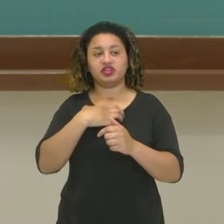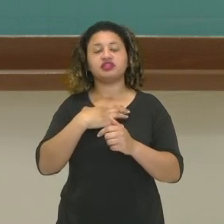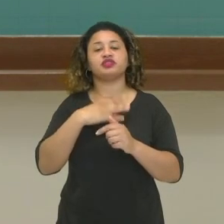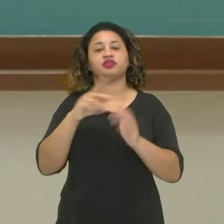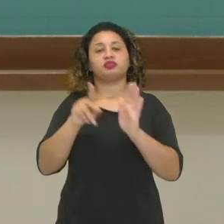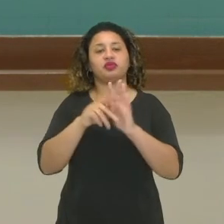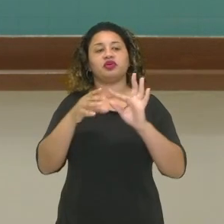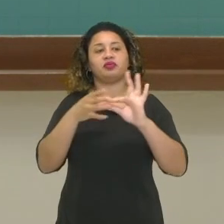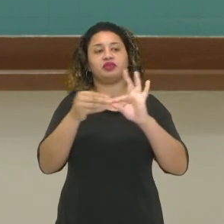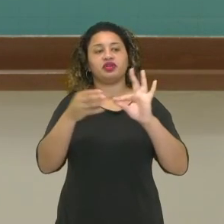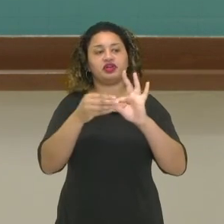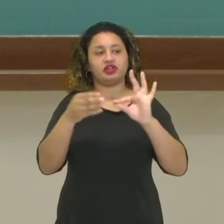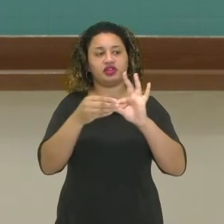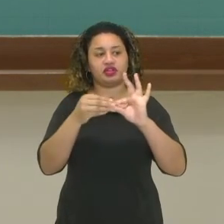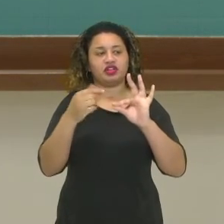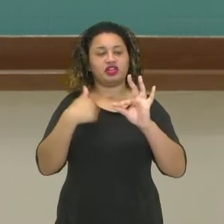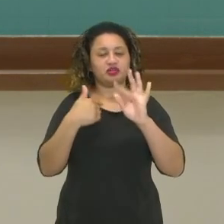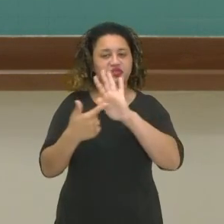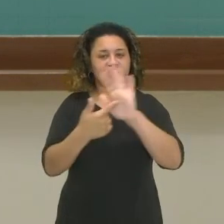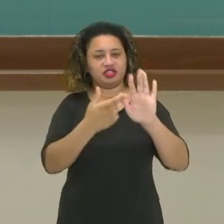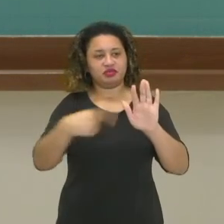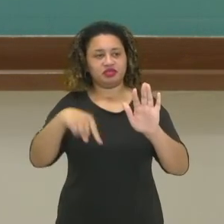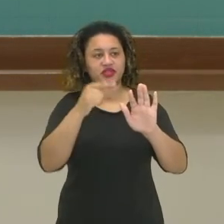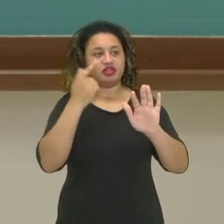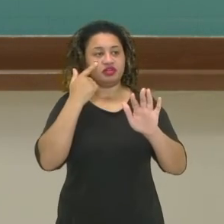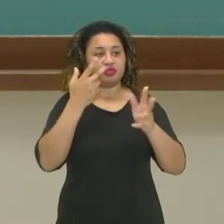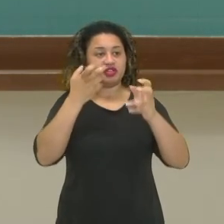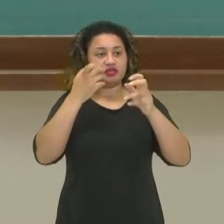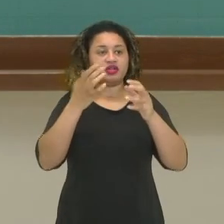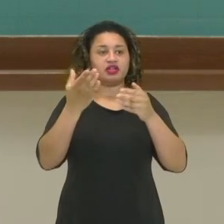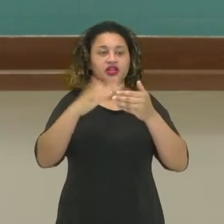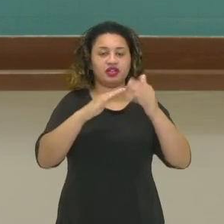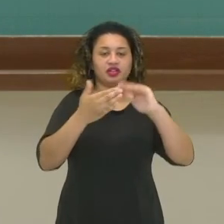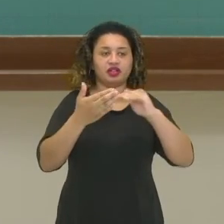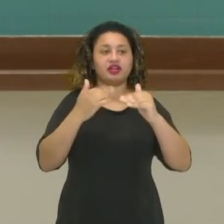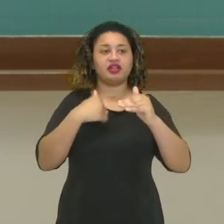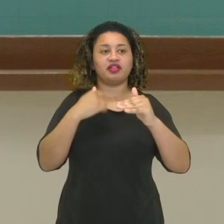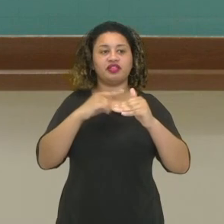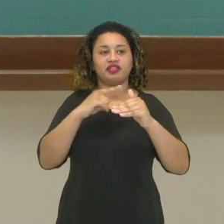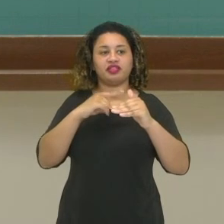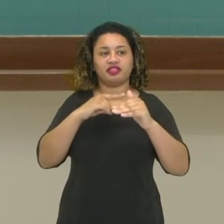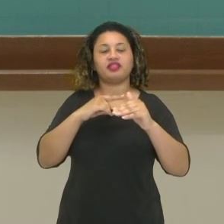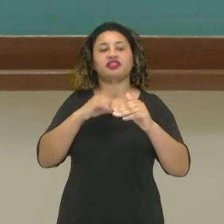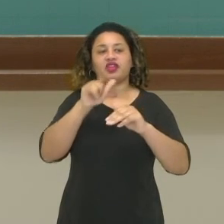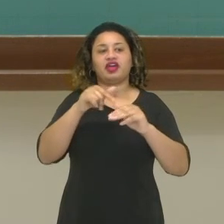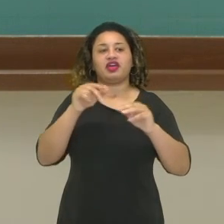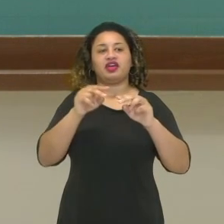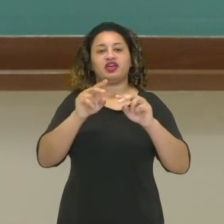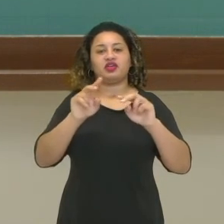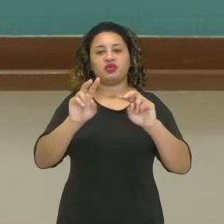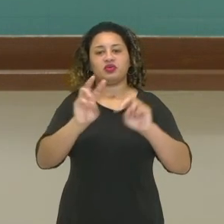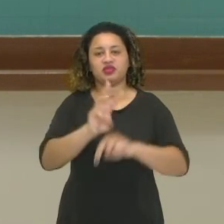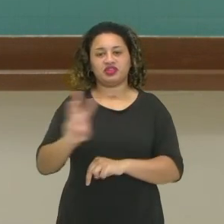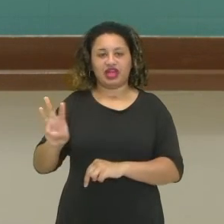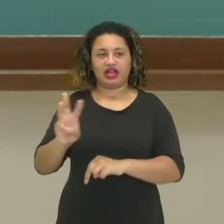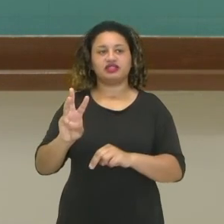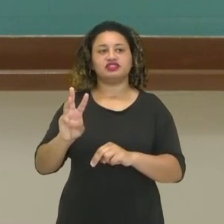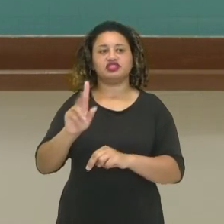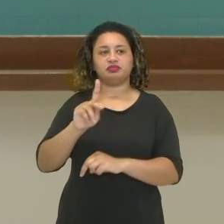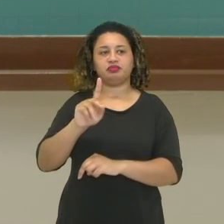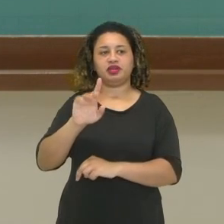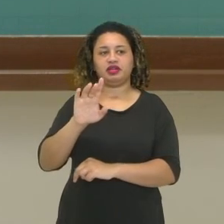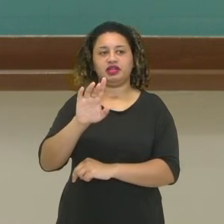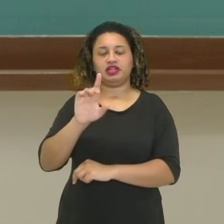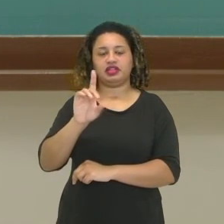vocês. Onde vocês podem encontrar? Vocês podem montar, é uma dobradura. Vocês podem encontrar aqui nesse site PDB101, que é um de proteína,